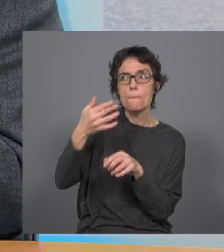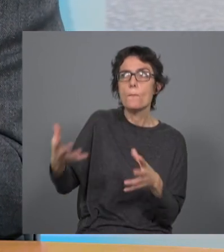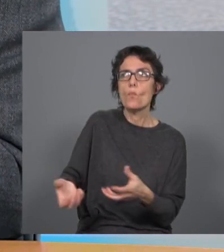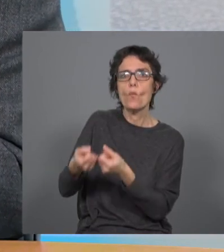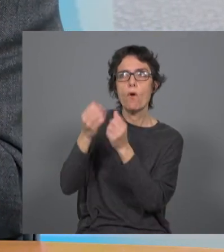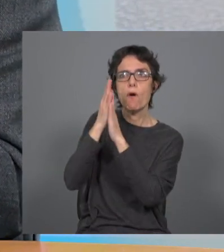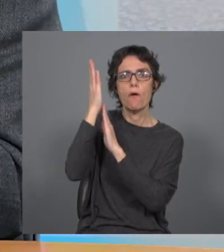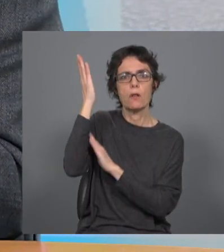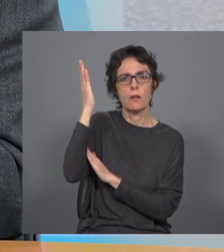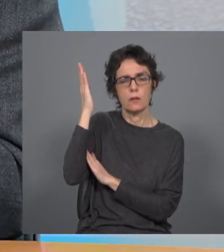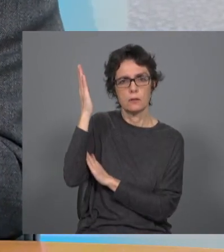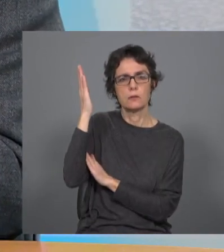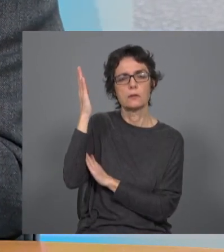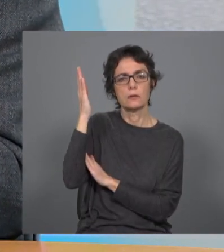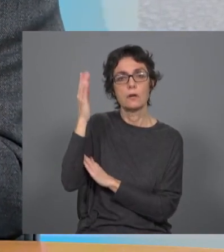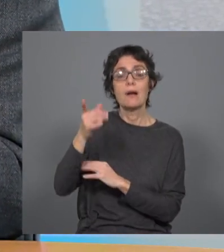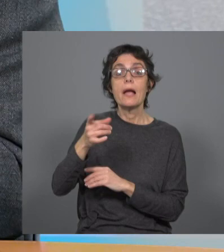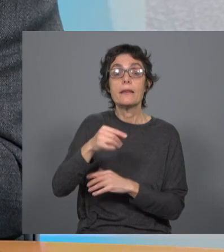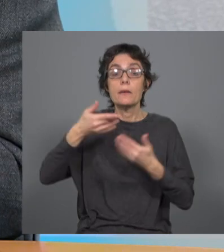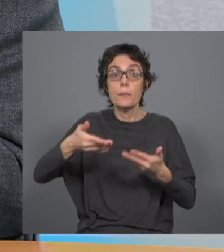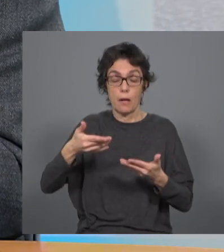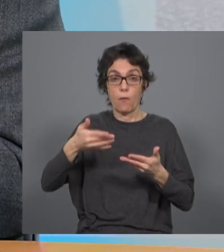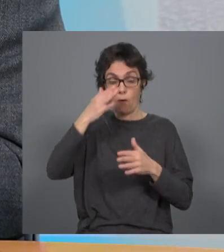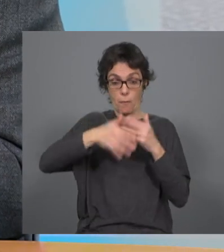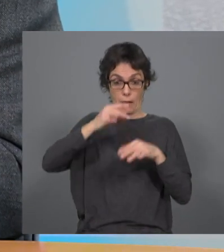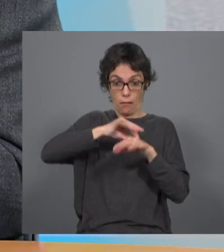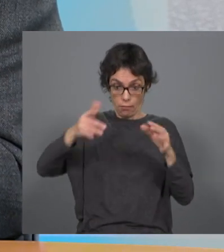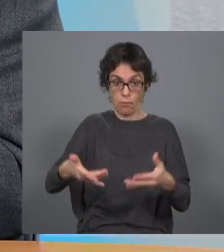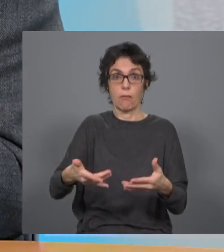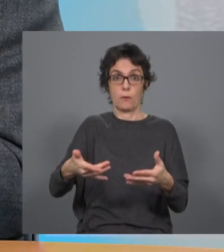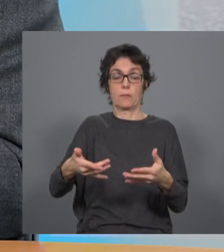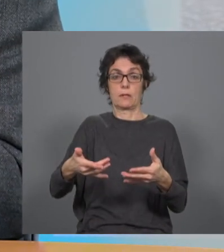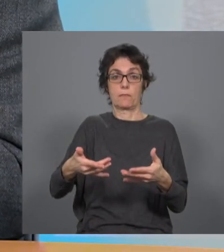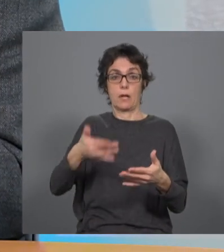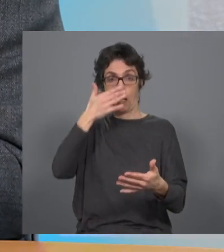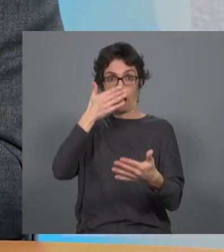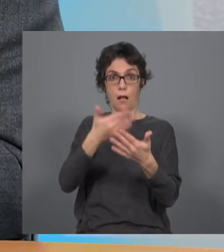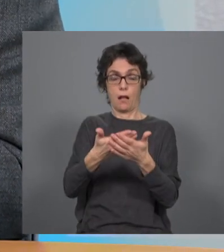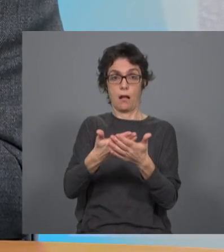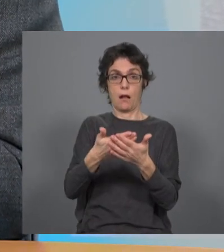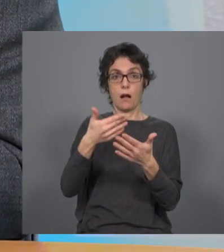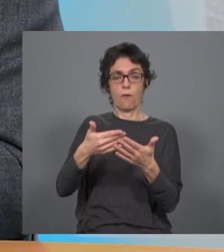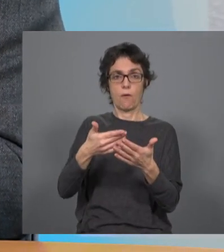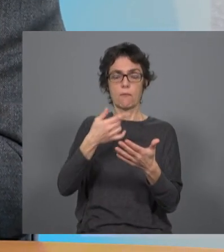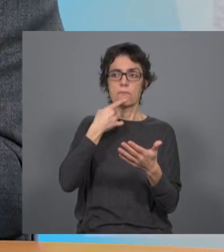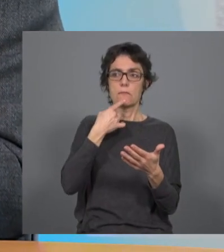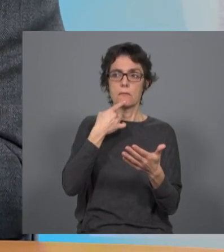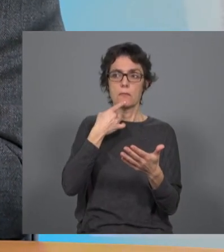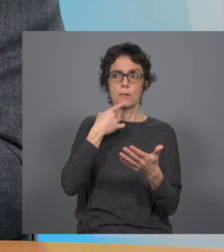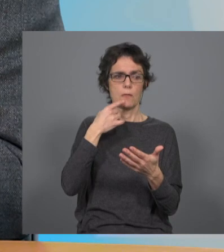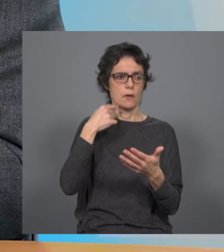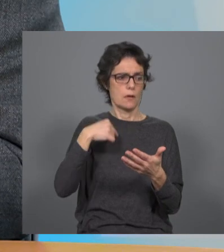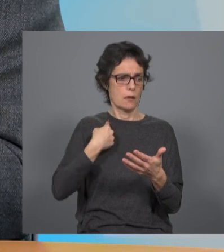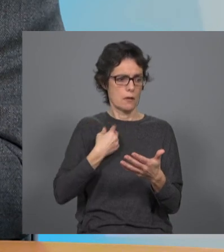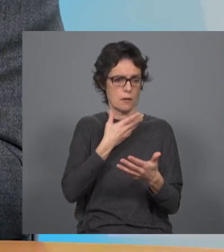talvez este contexto pandémico nos tenha também provocado a redescobrirmos que nós somos seres comunitários.